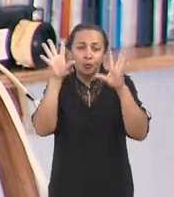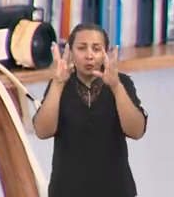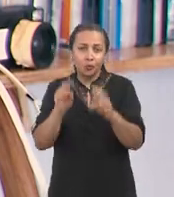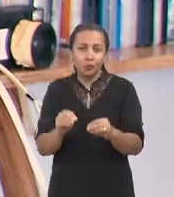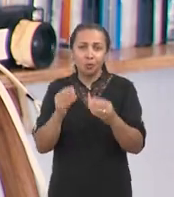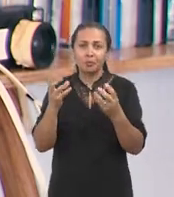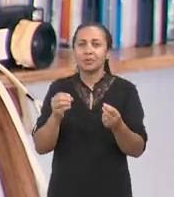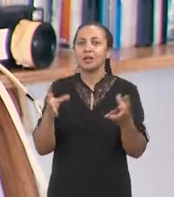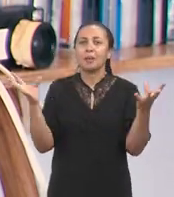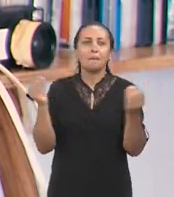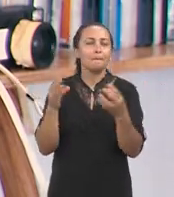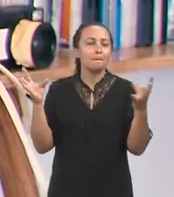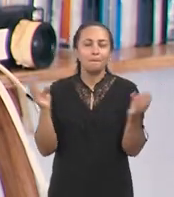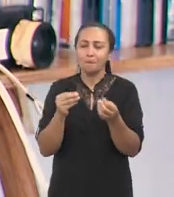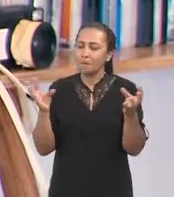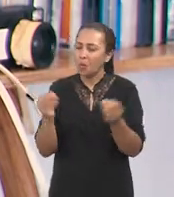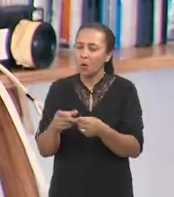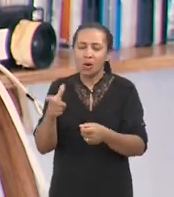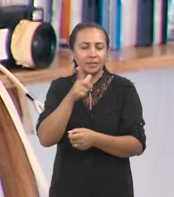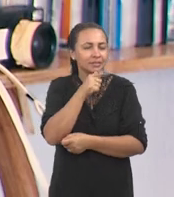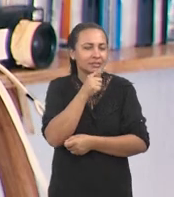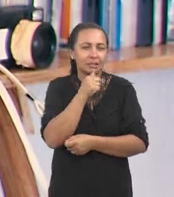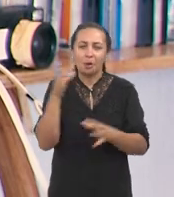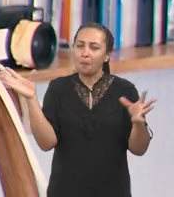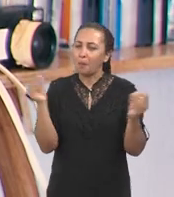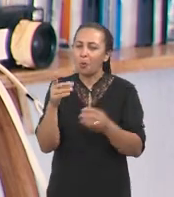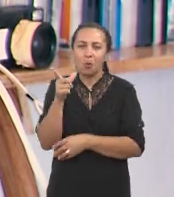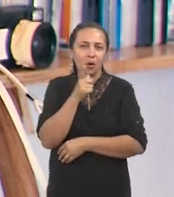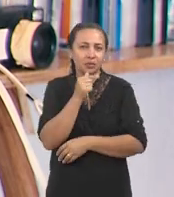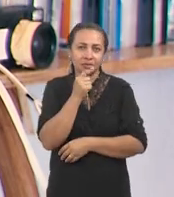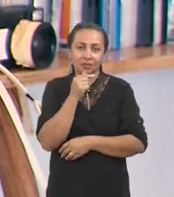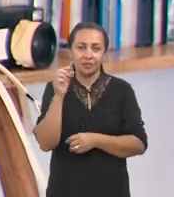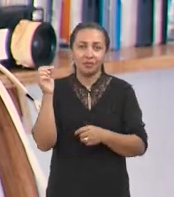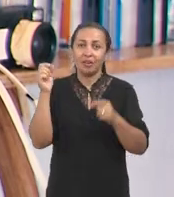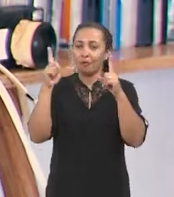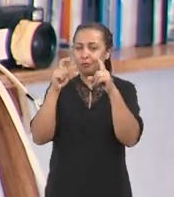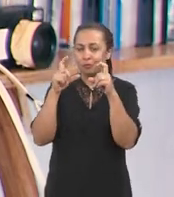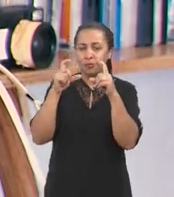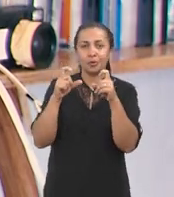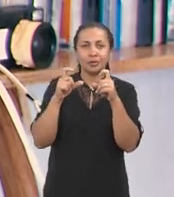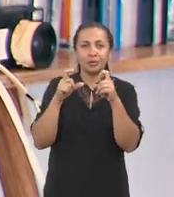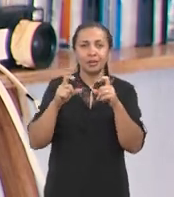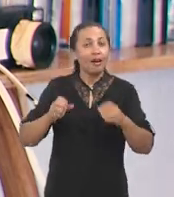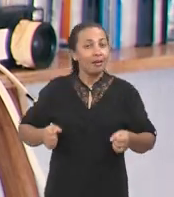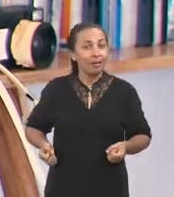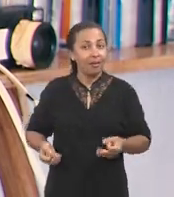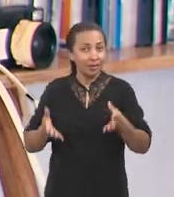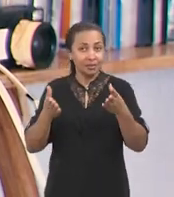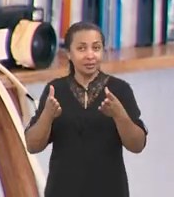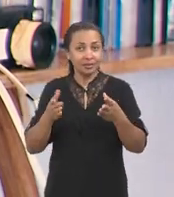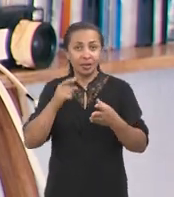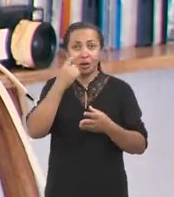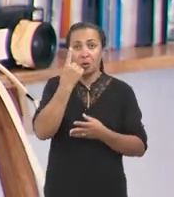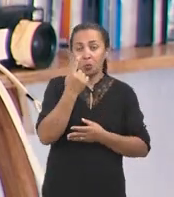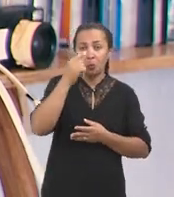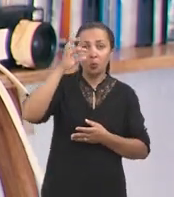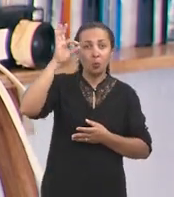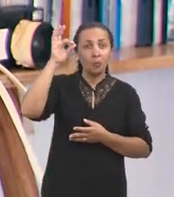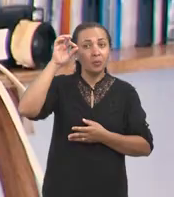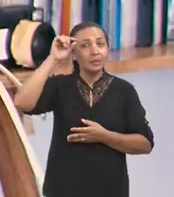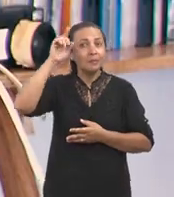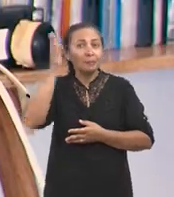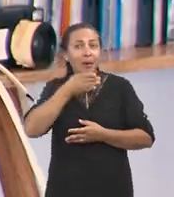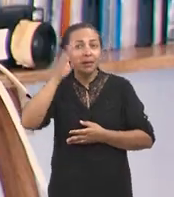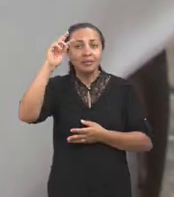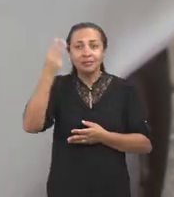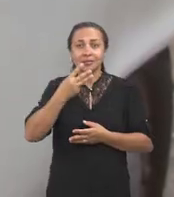computador a gente precisa de muita água muita água a fotografia é gasta um terço de toda a